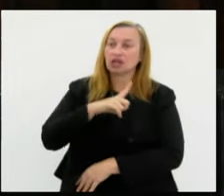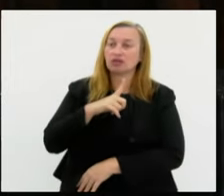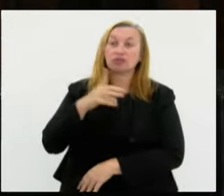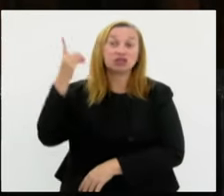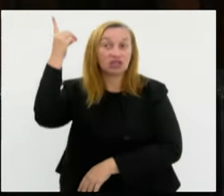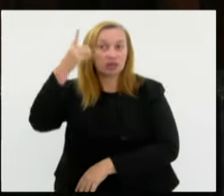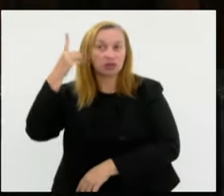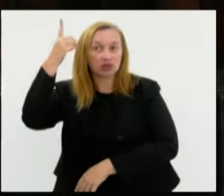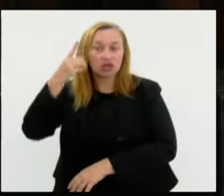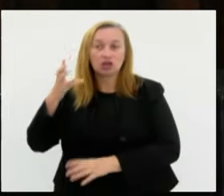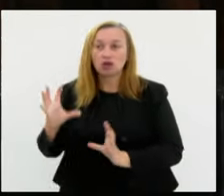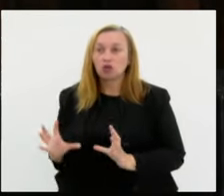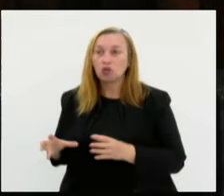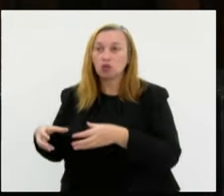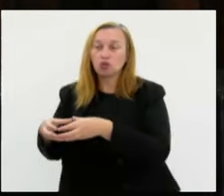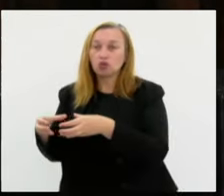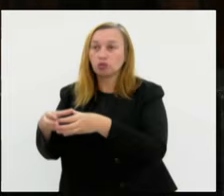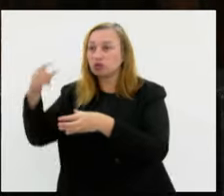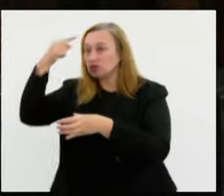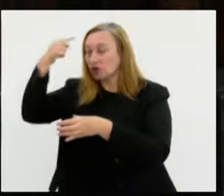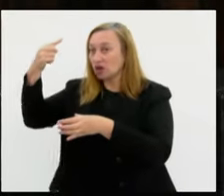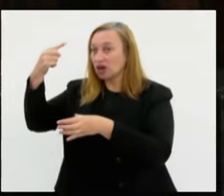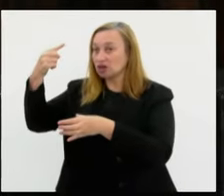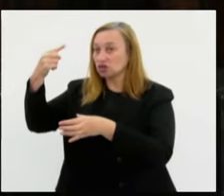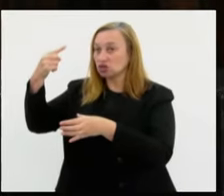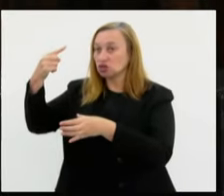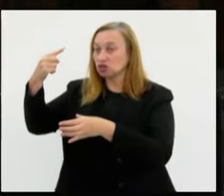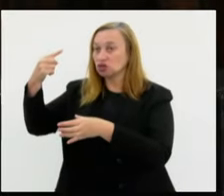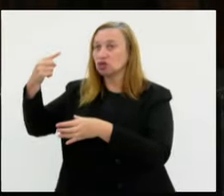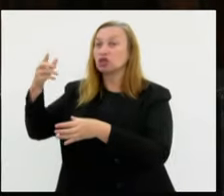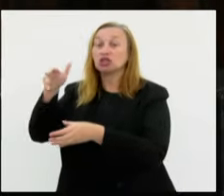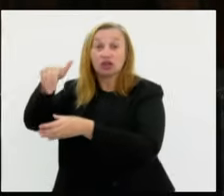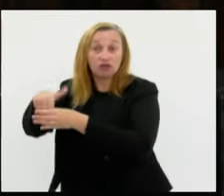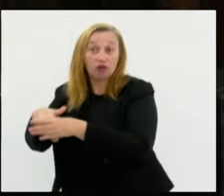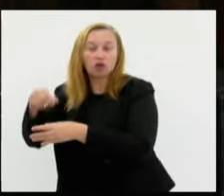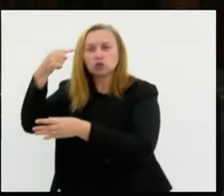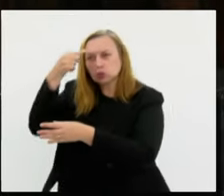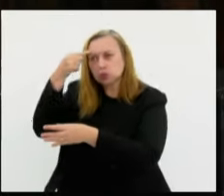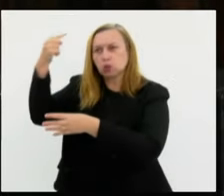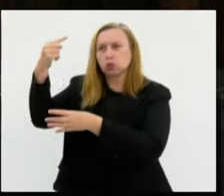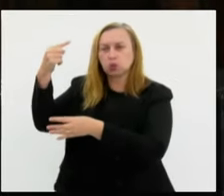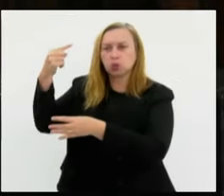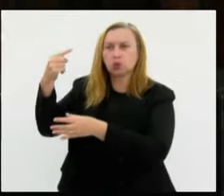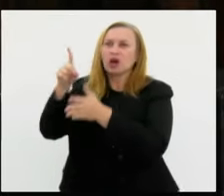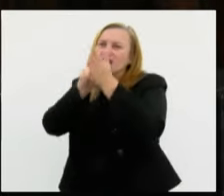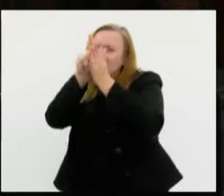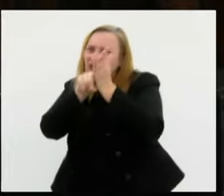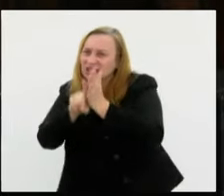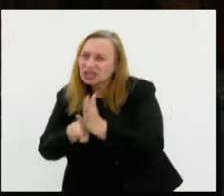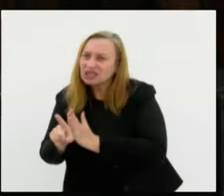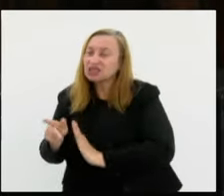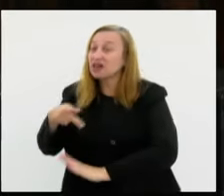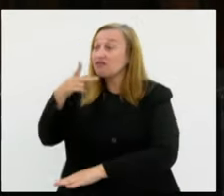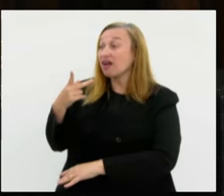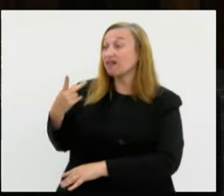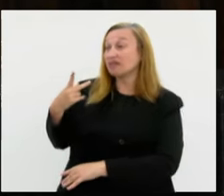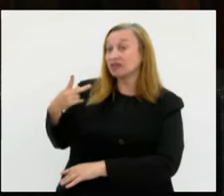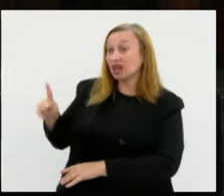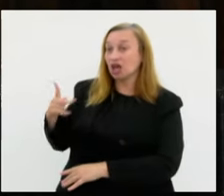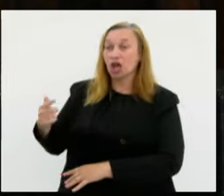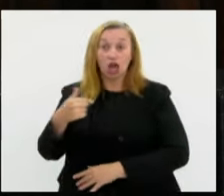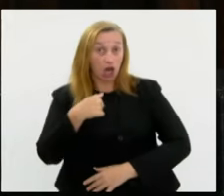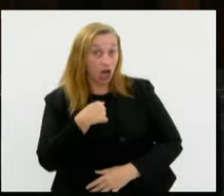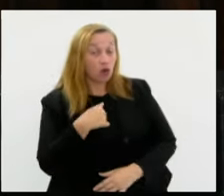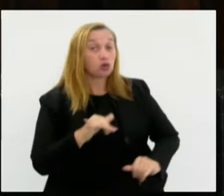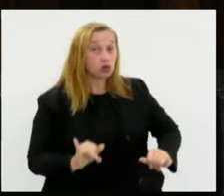de um campo ideológico de um lado, que têm voto ideológico, estão sujeitos à análise de suas falas. Eu sofro